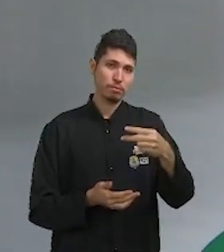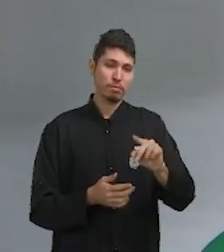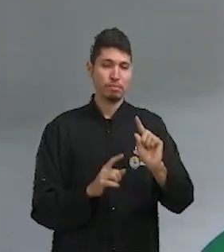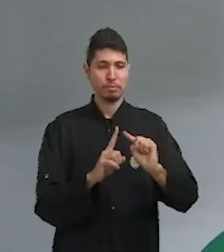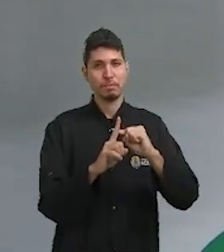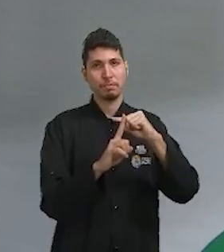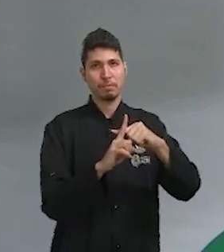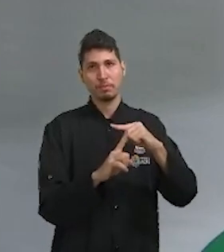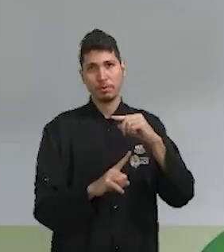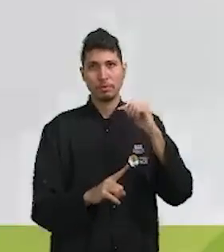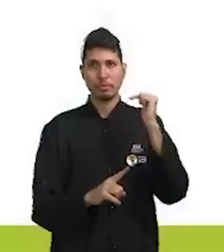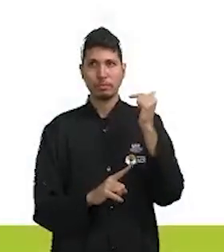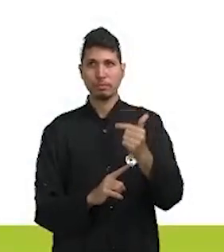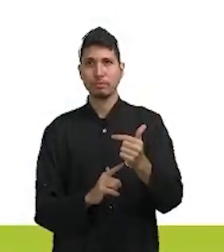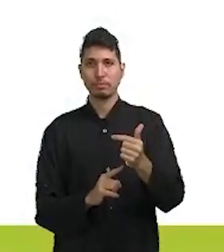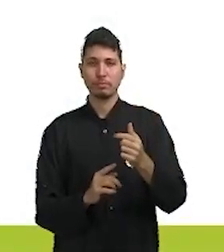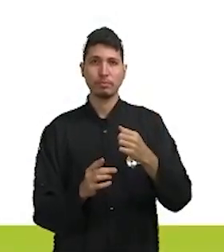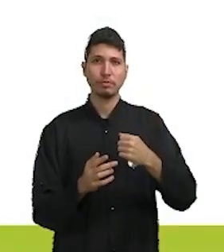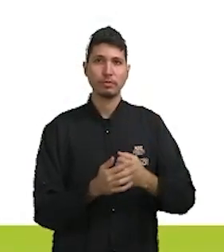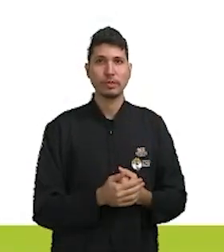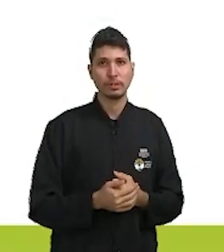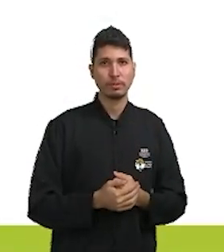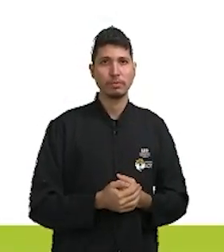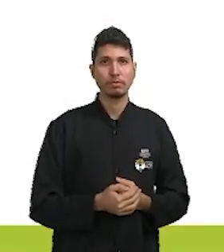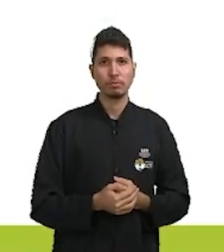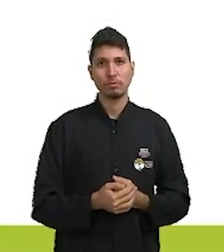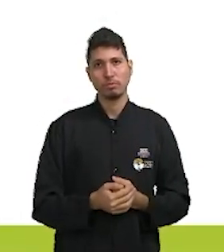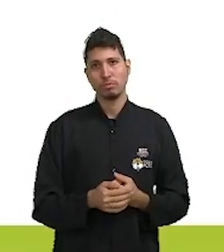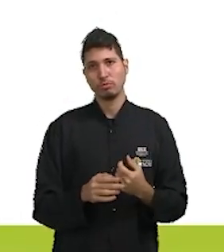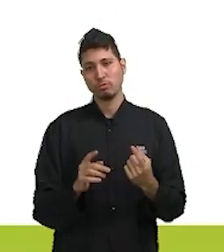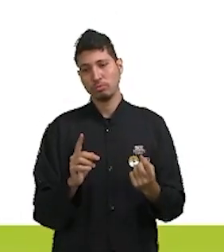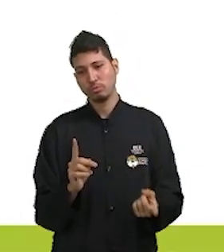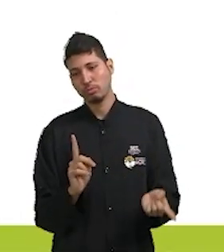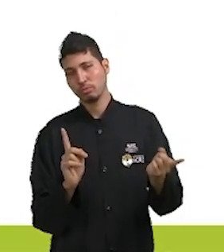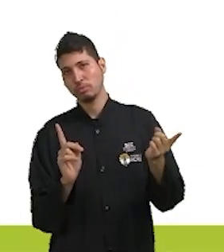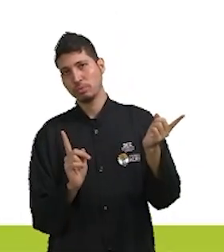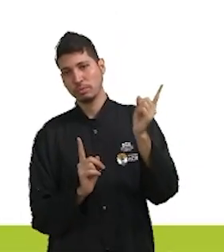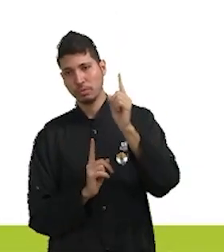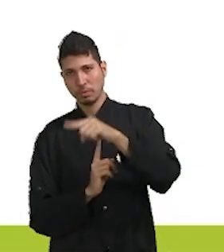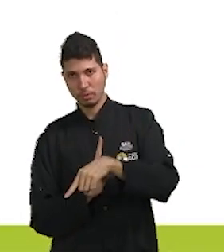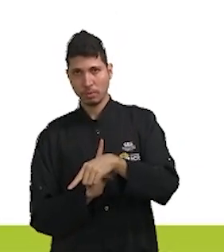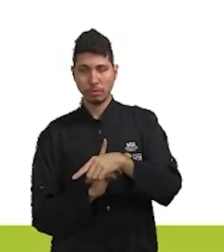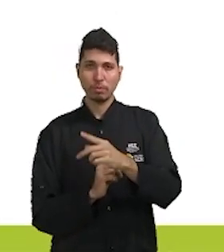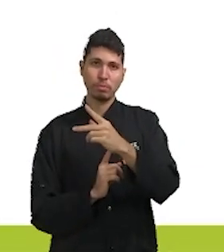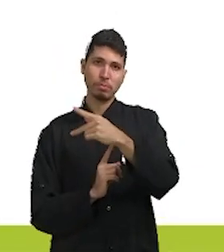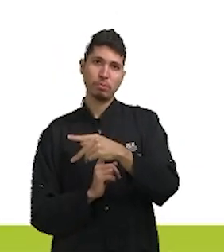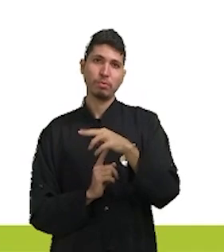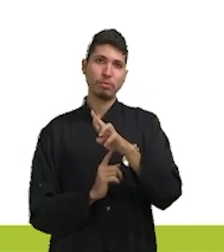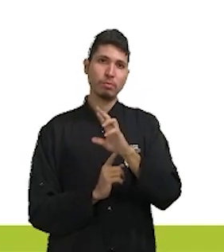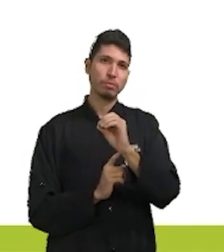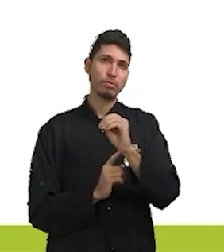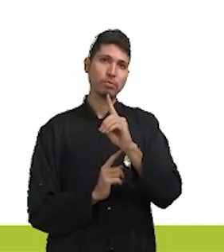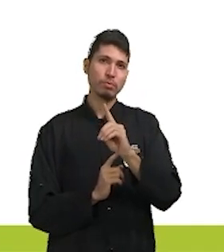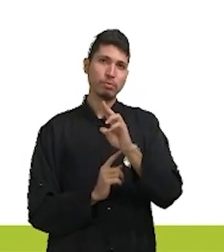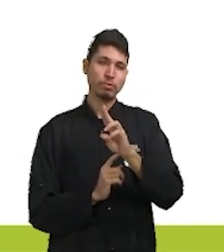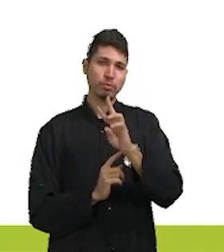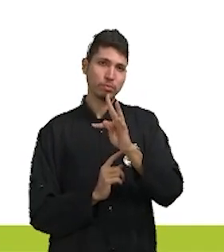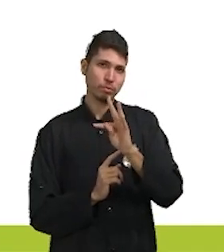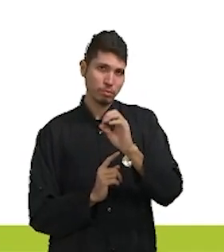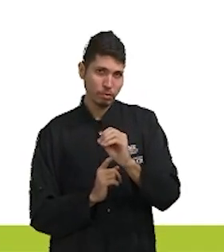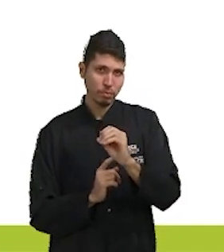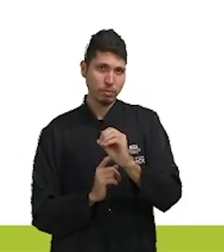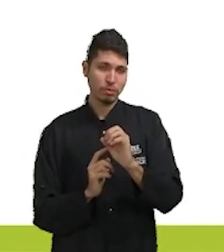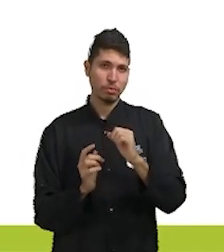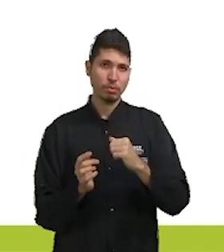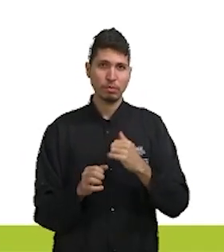2. Agora, vamos observar o outro lado da reação química, o lado dos produtos. Nós temos agora um